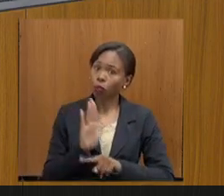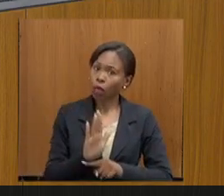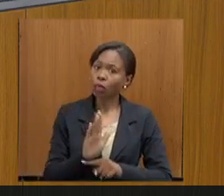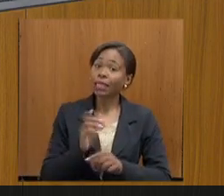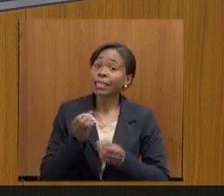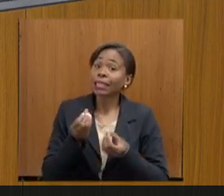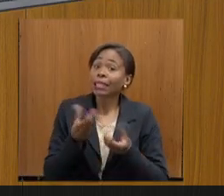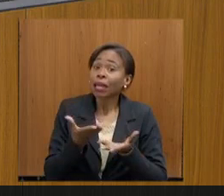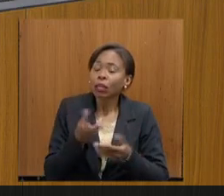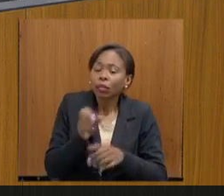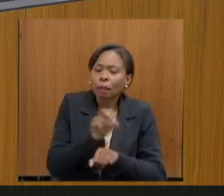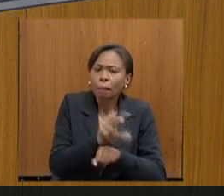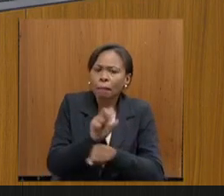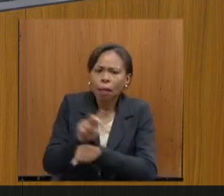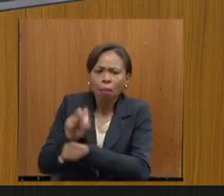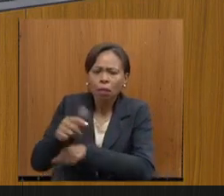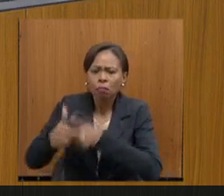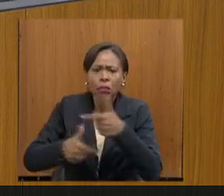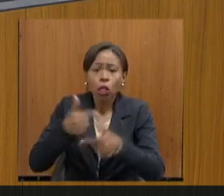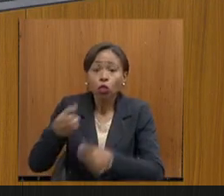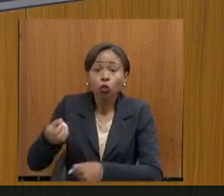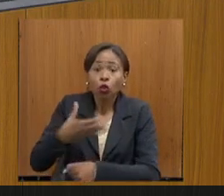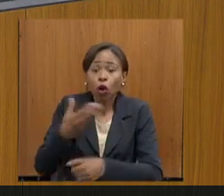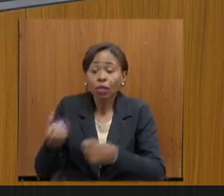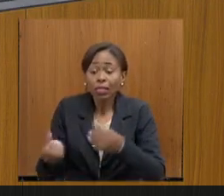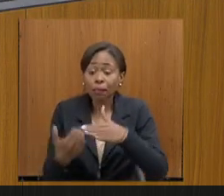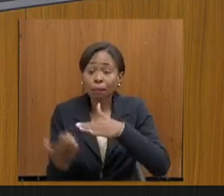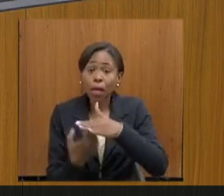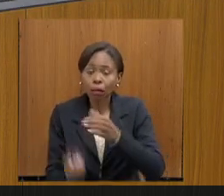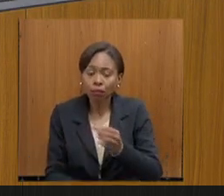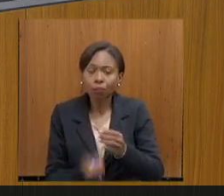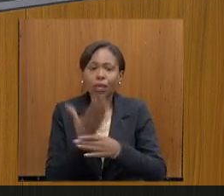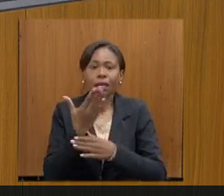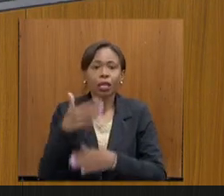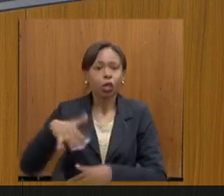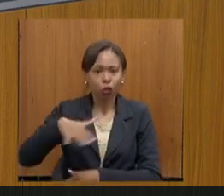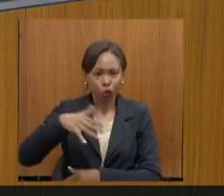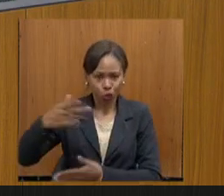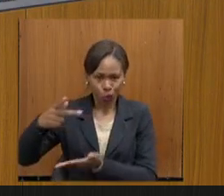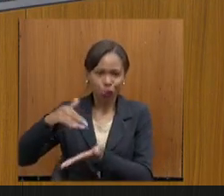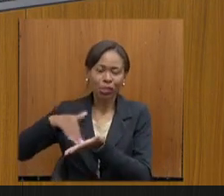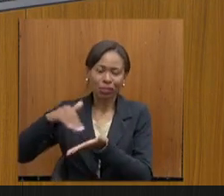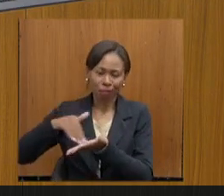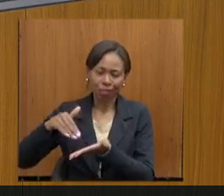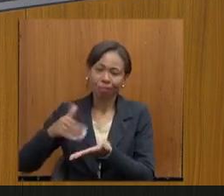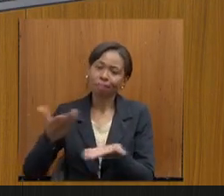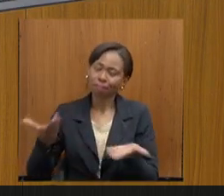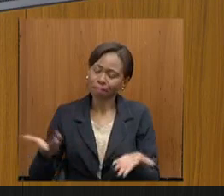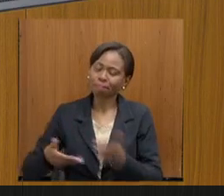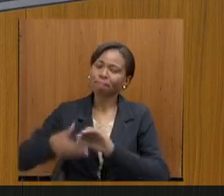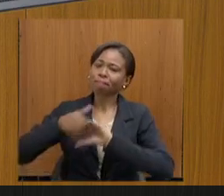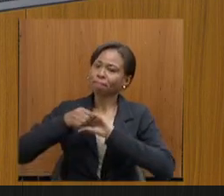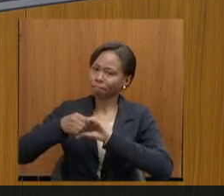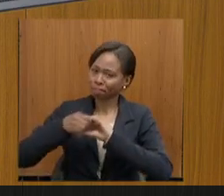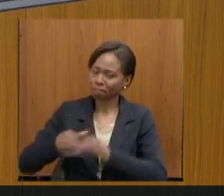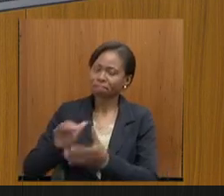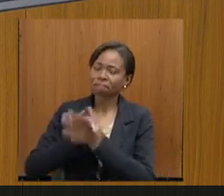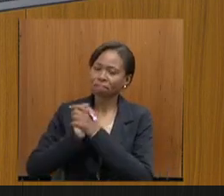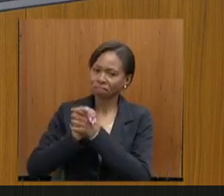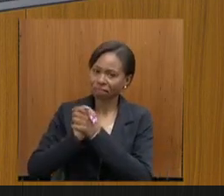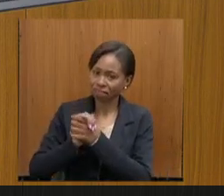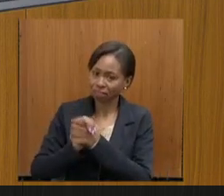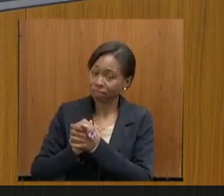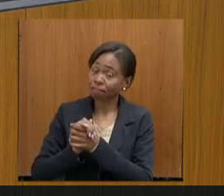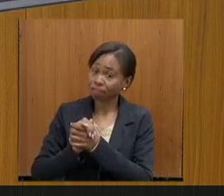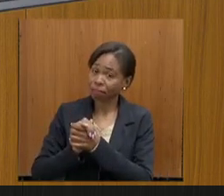emprego novas empresas como tem sido na sua pasta fica aqui a minha saudação e